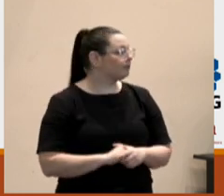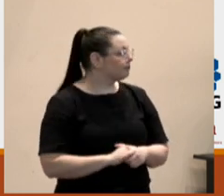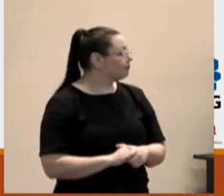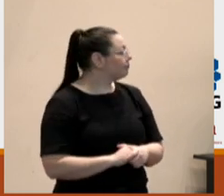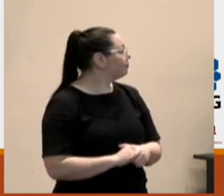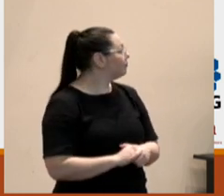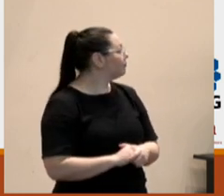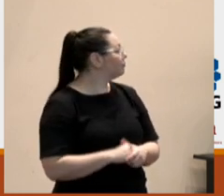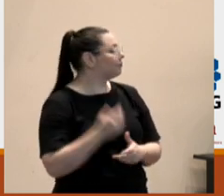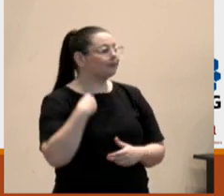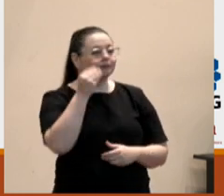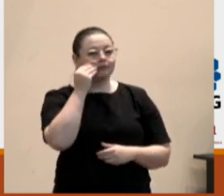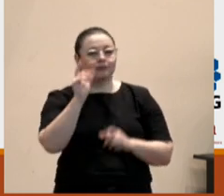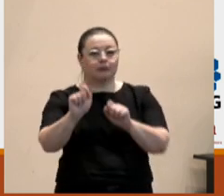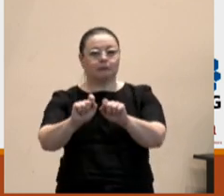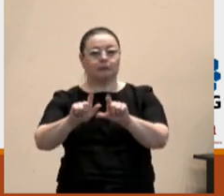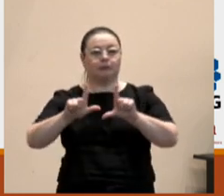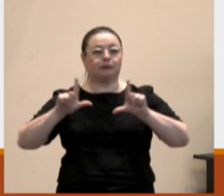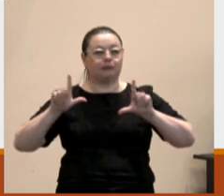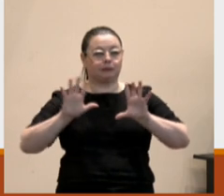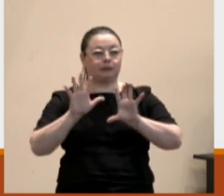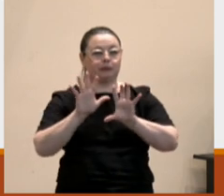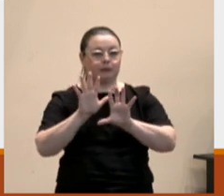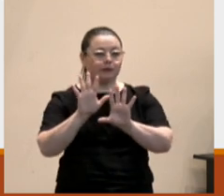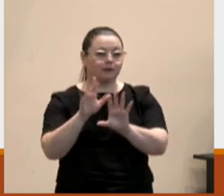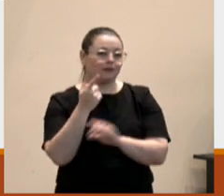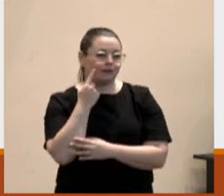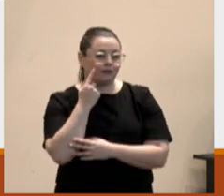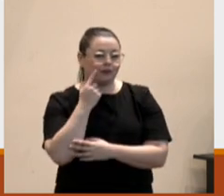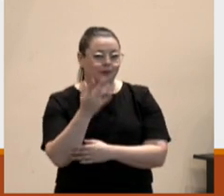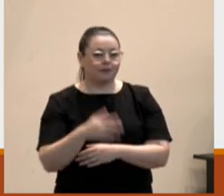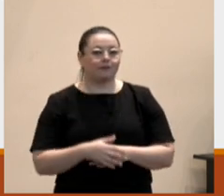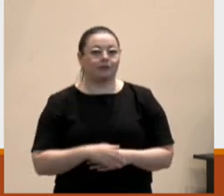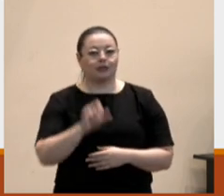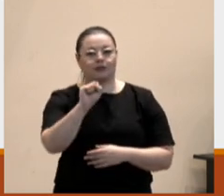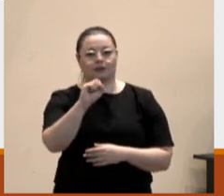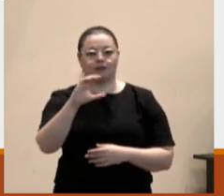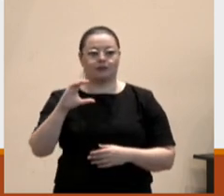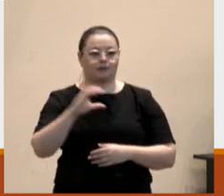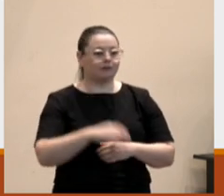meio esquisito. Mas vamos lá, o próximo. Aí, Santa Catarina.